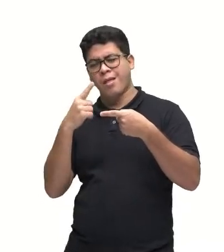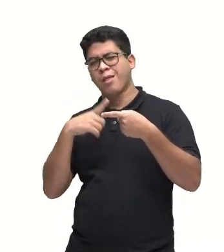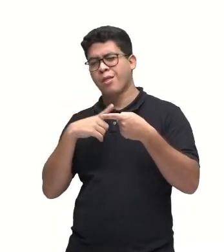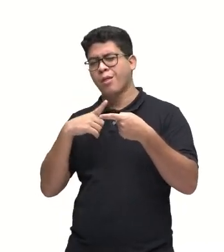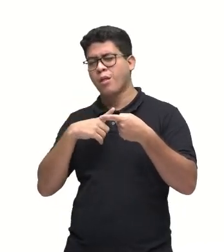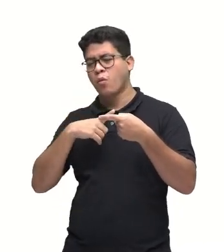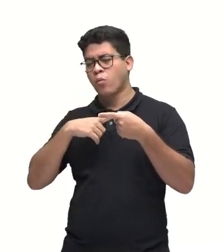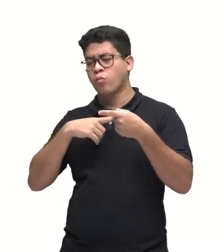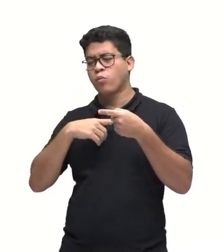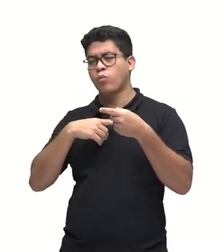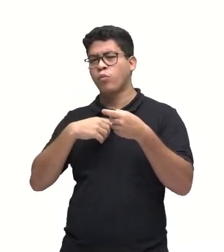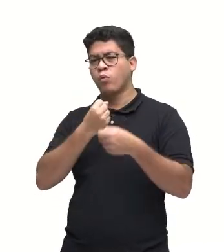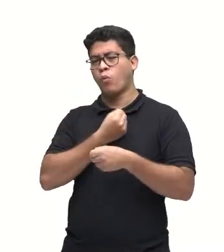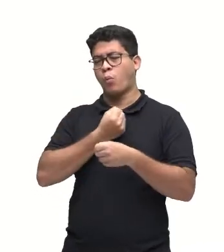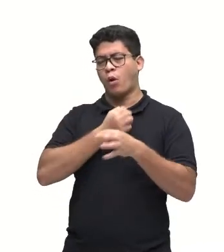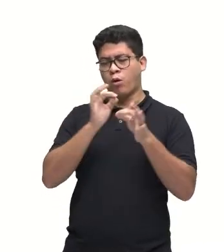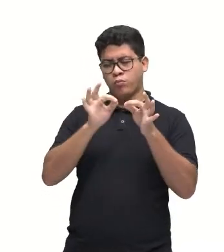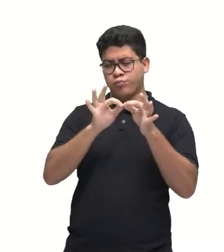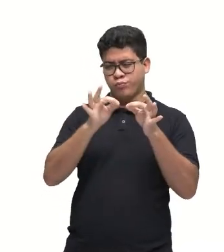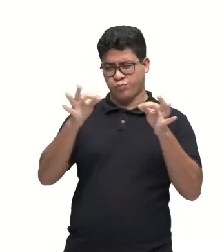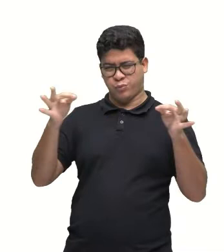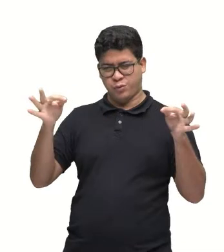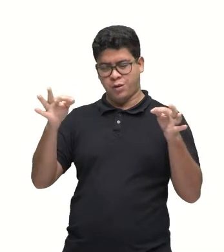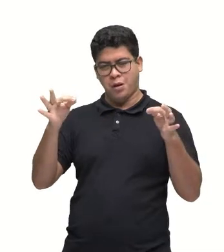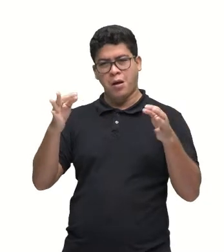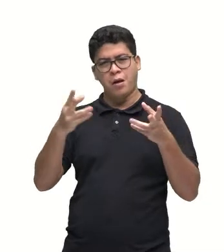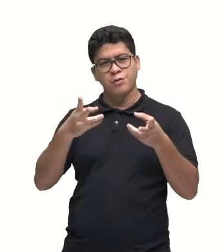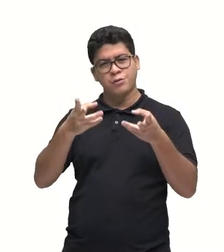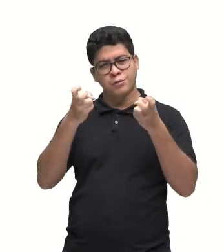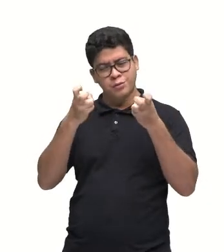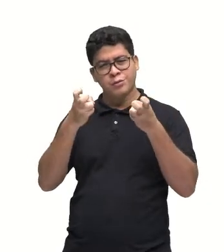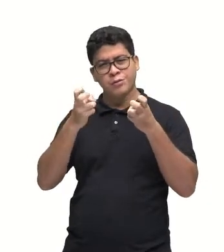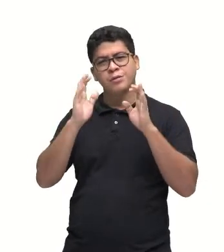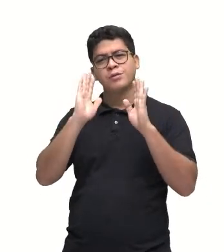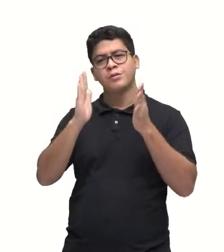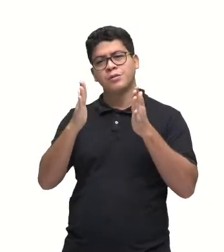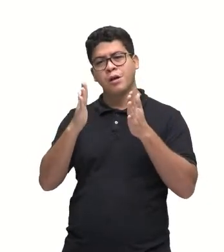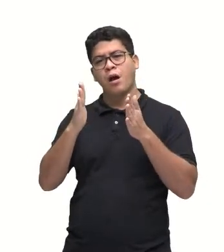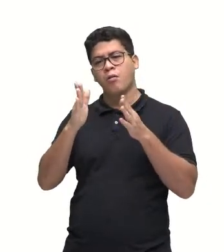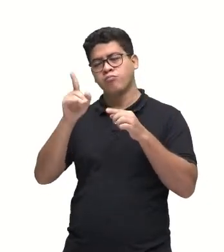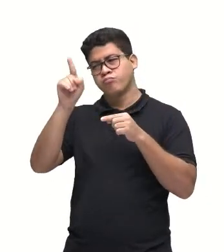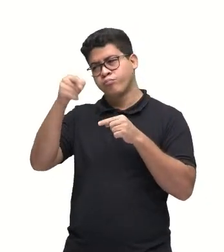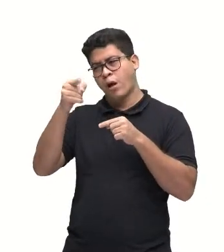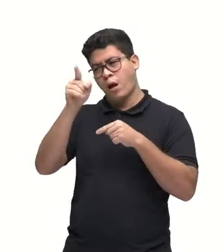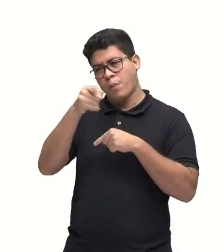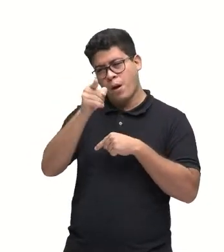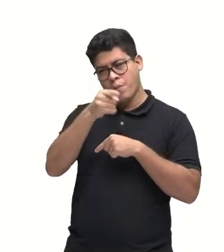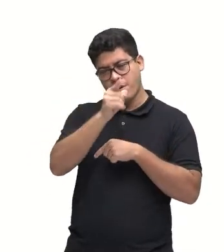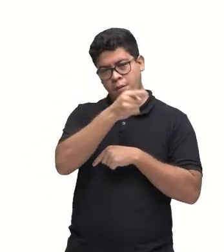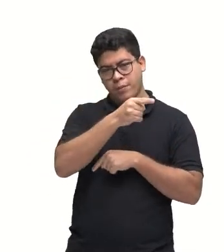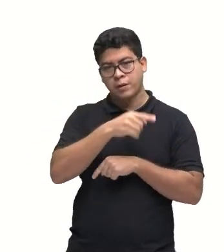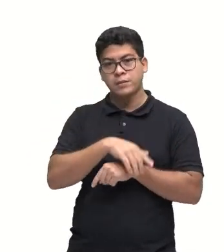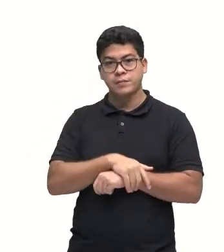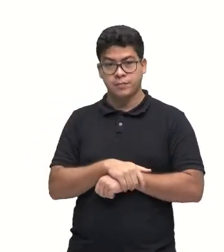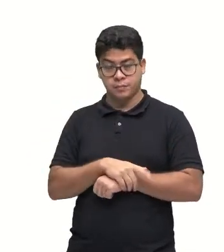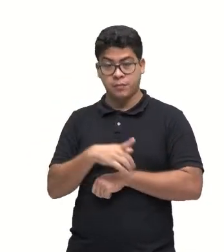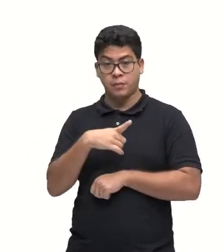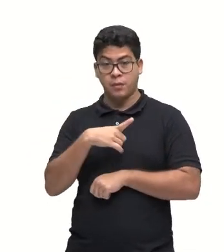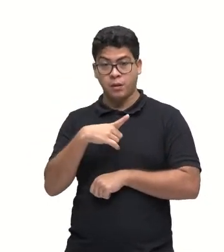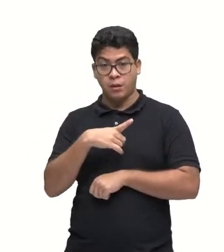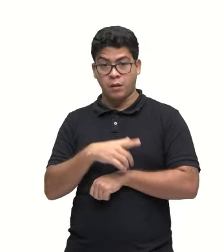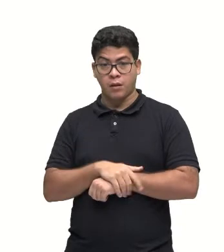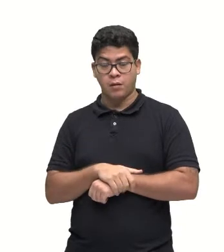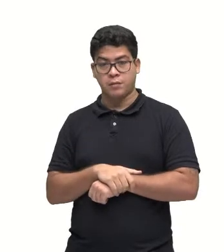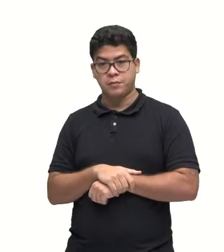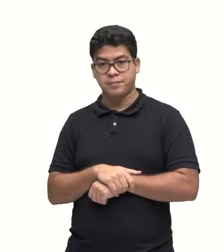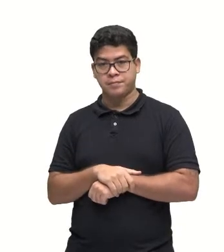grandes, mas a gente pode simplificar, né? A gente já aprendeu simplificação de frações, então a gente pode cancelar esses 3 zeros com esses